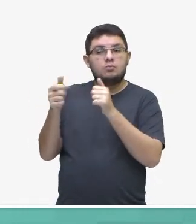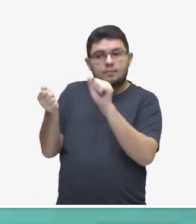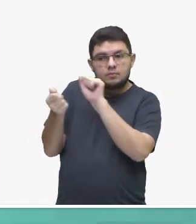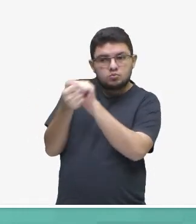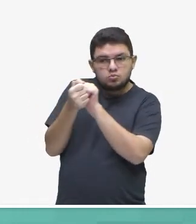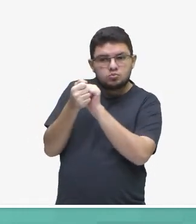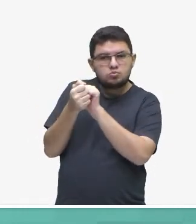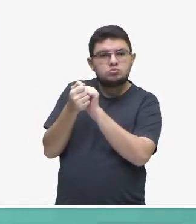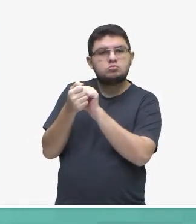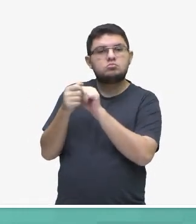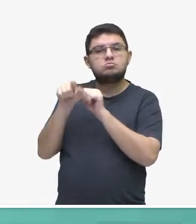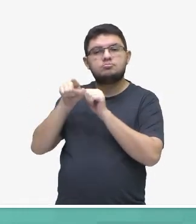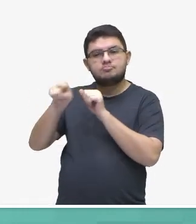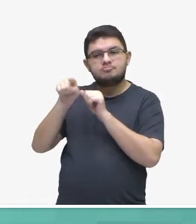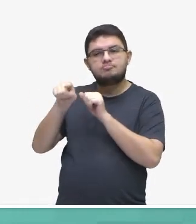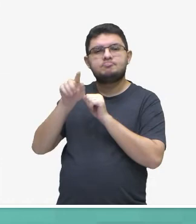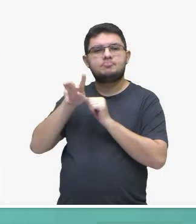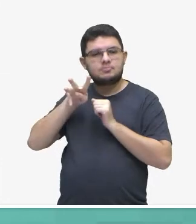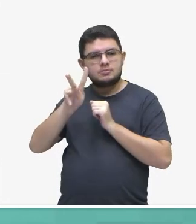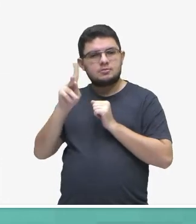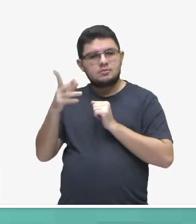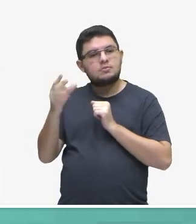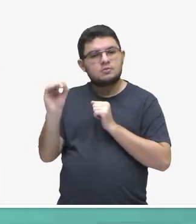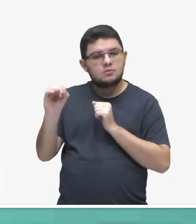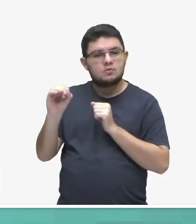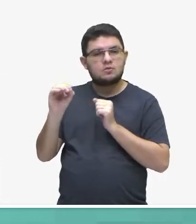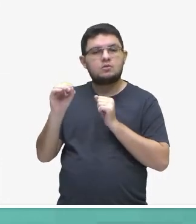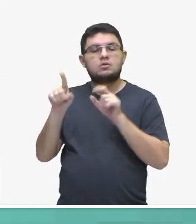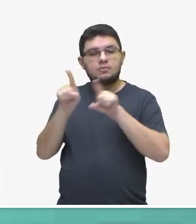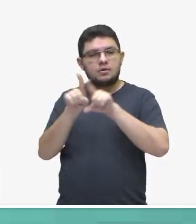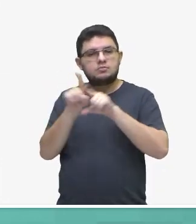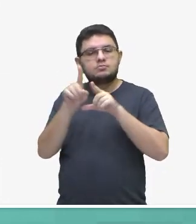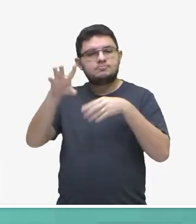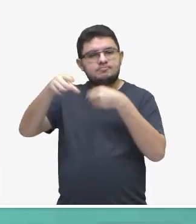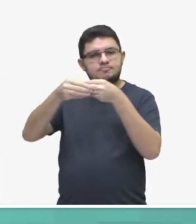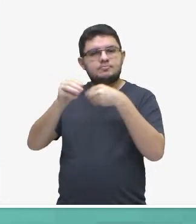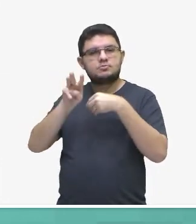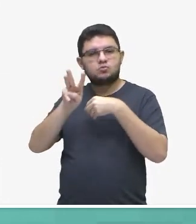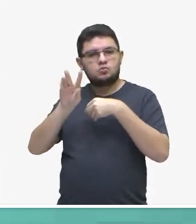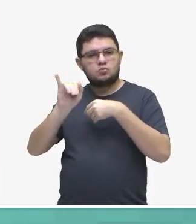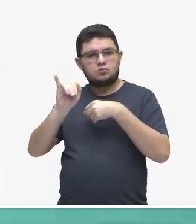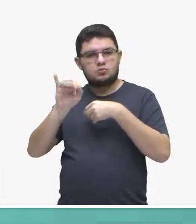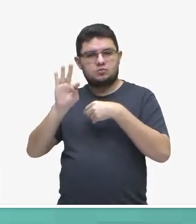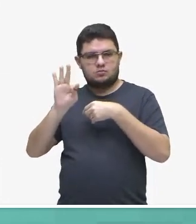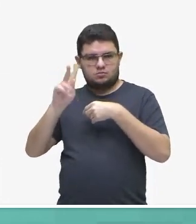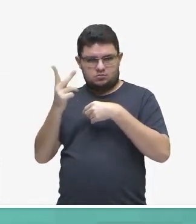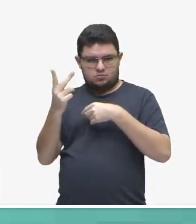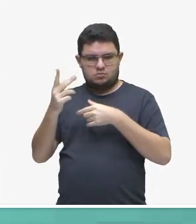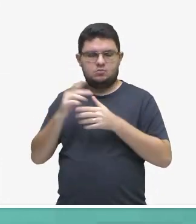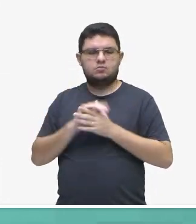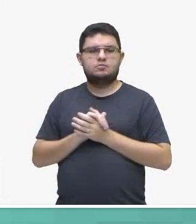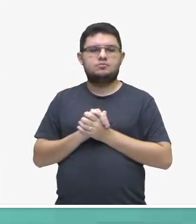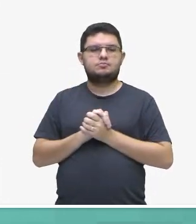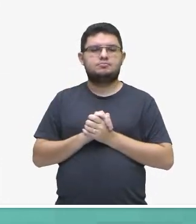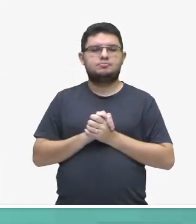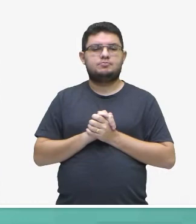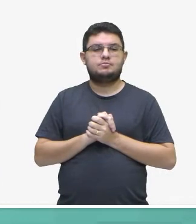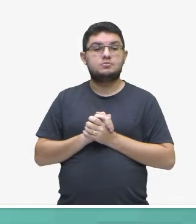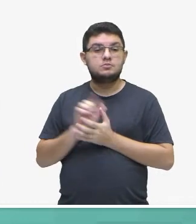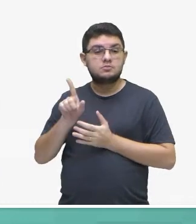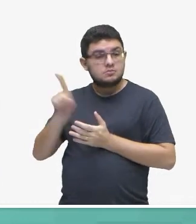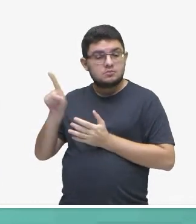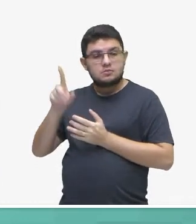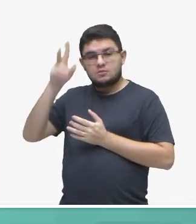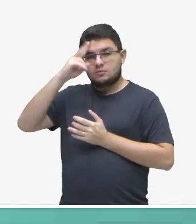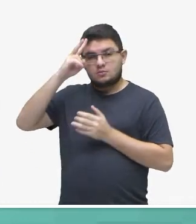juntas quando eu quero saber com quem alguém está fazendo aquela atividade, tá certo? Lembrando que essa é a